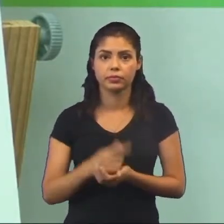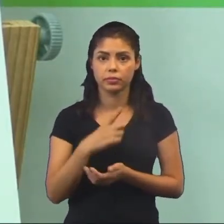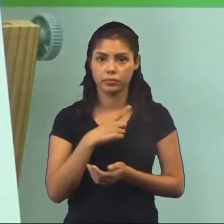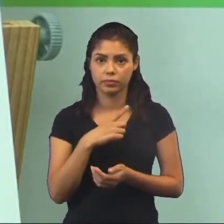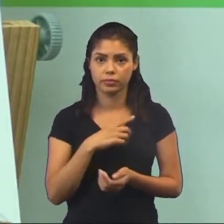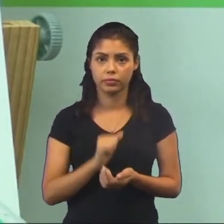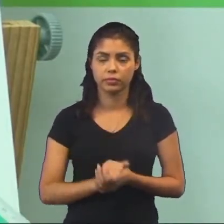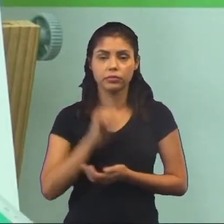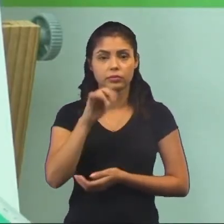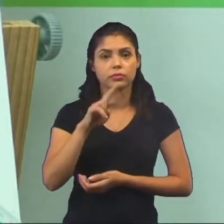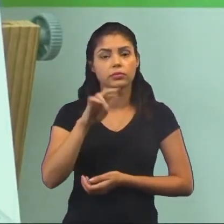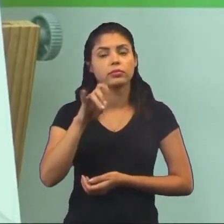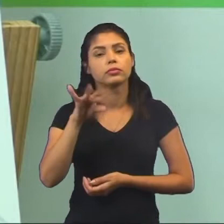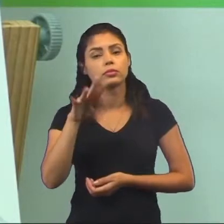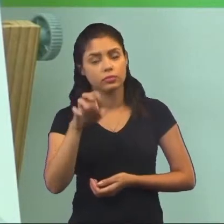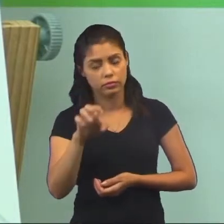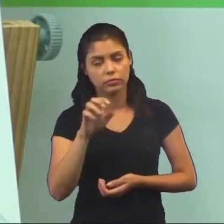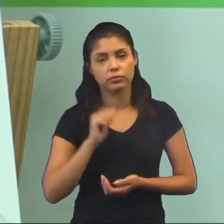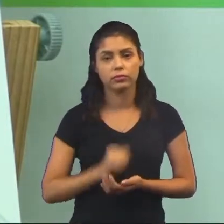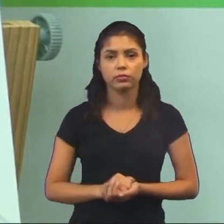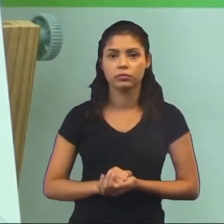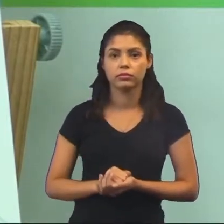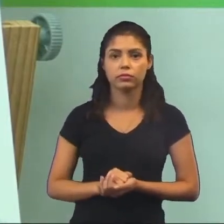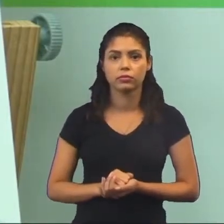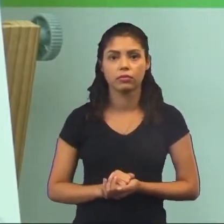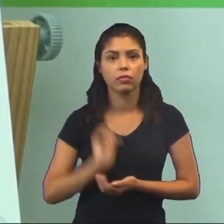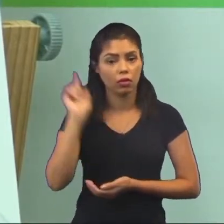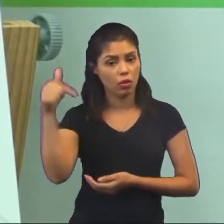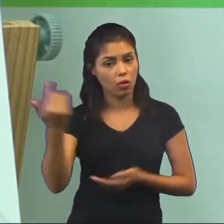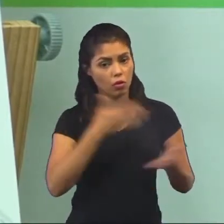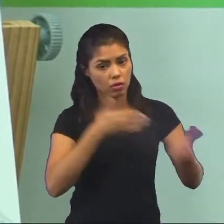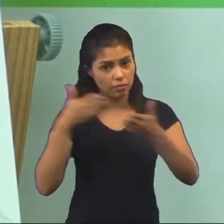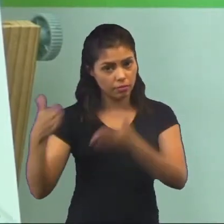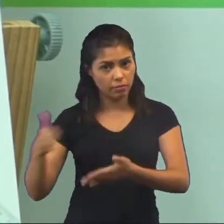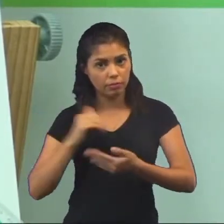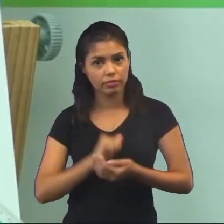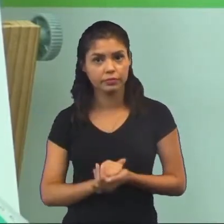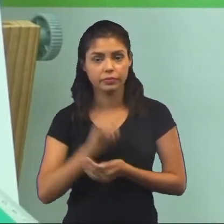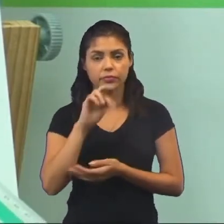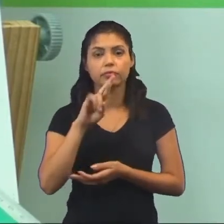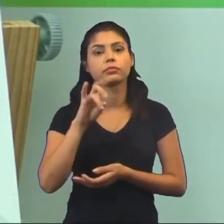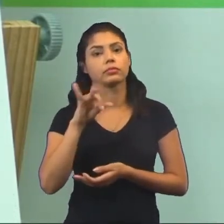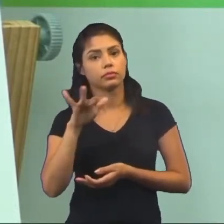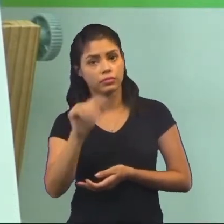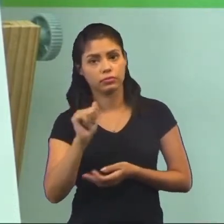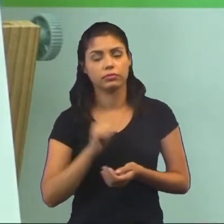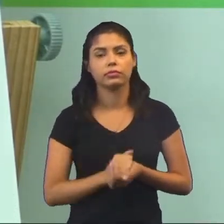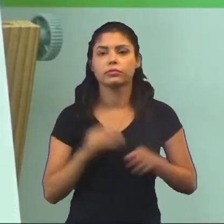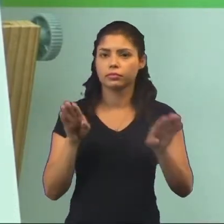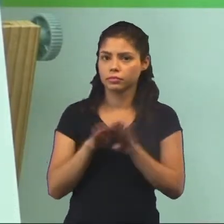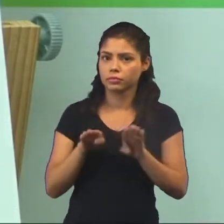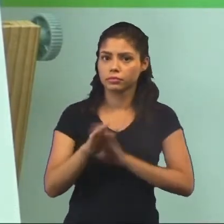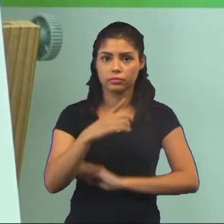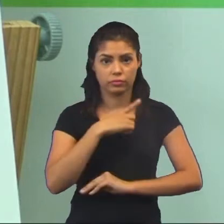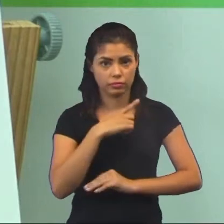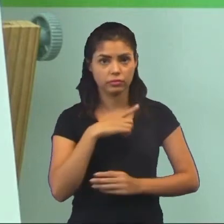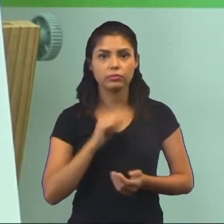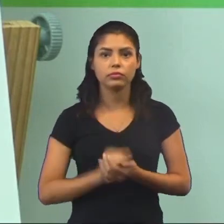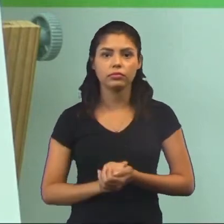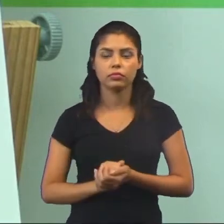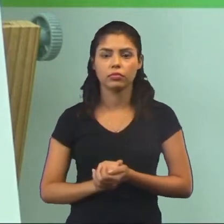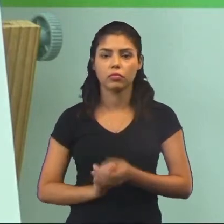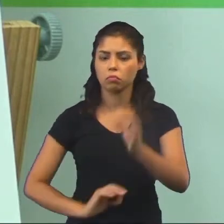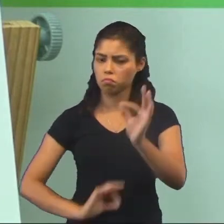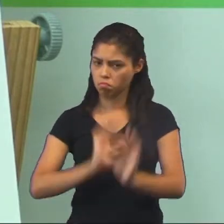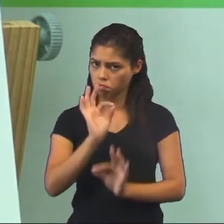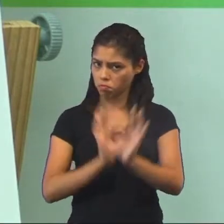os ingredientes, é outra parte da receita. E nós também temos que ter o modo